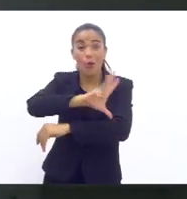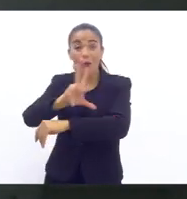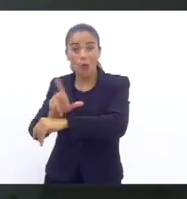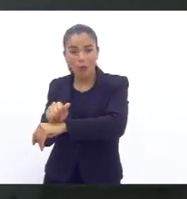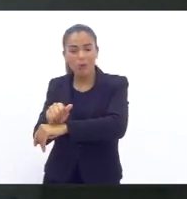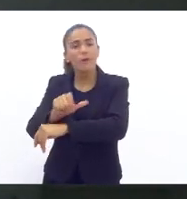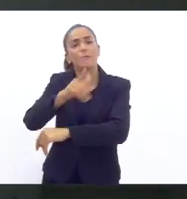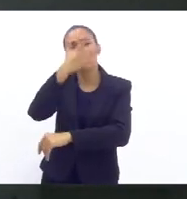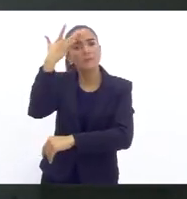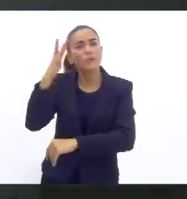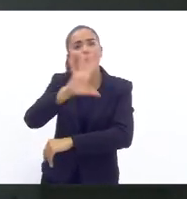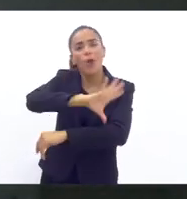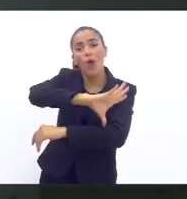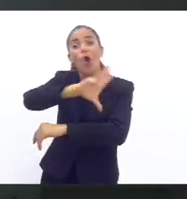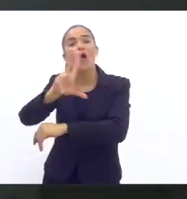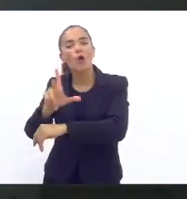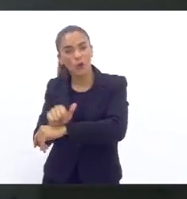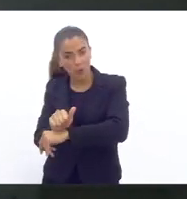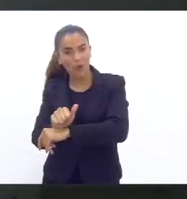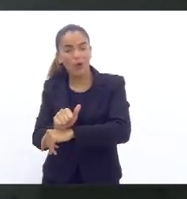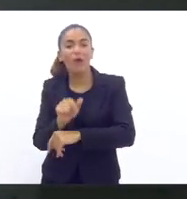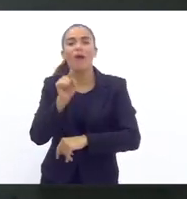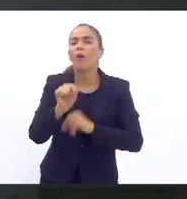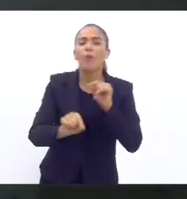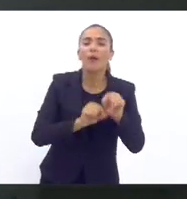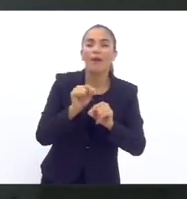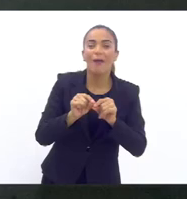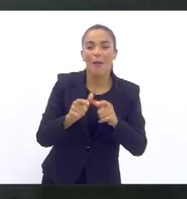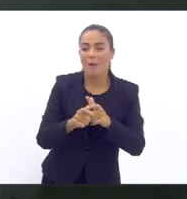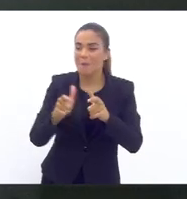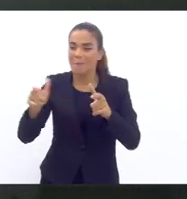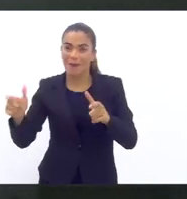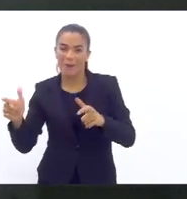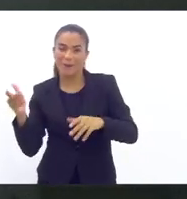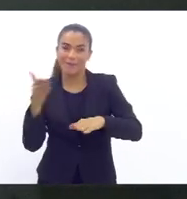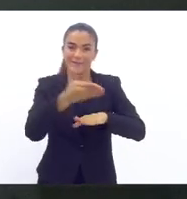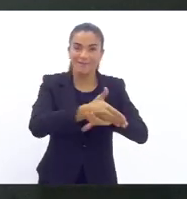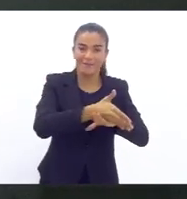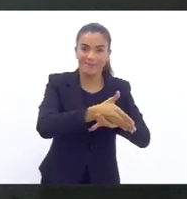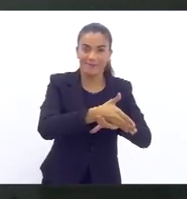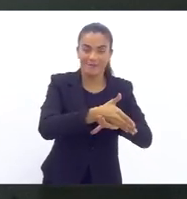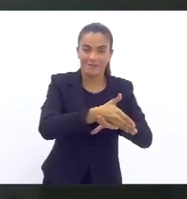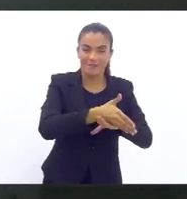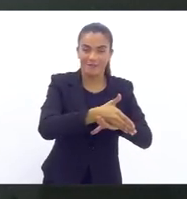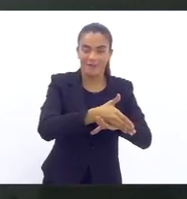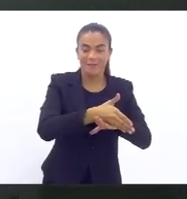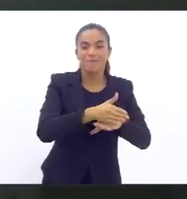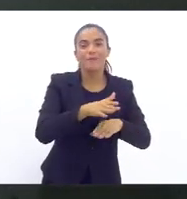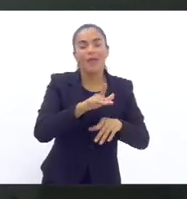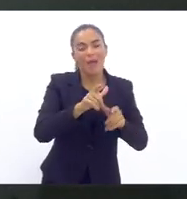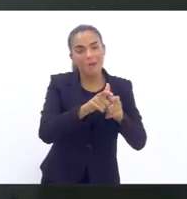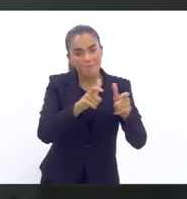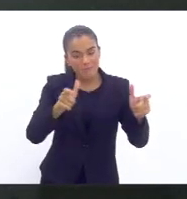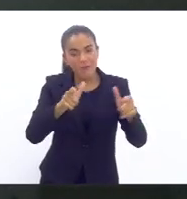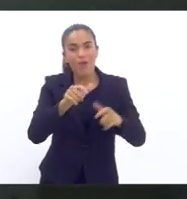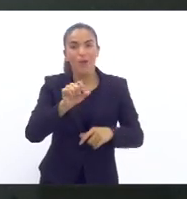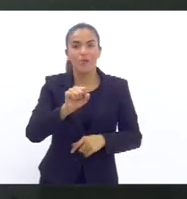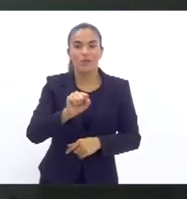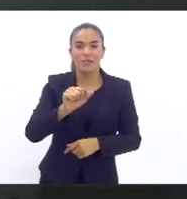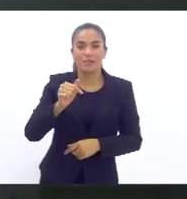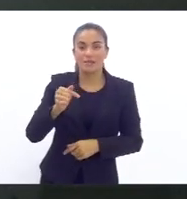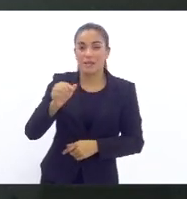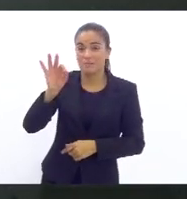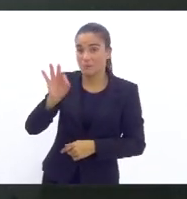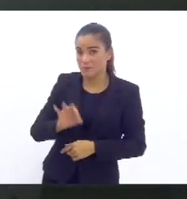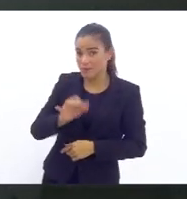rua raça de que né a raça coach de quem tá na rua é maior por exemplo é sua grande maioria são 87%